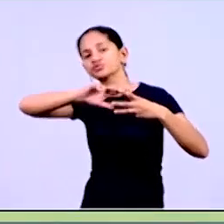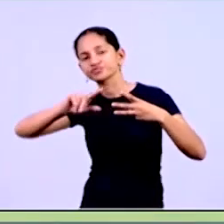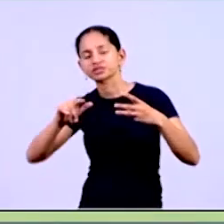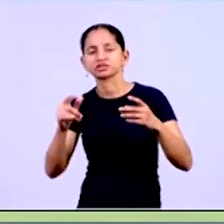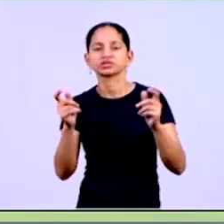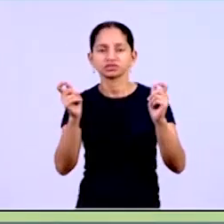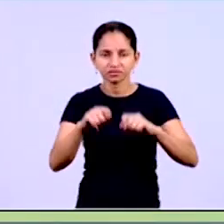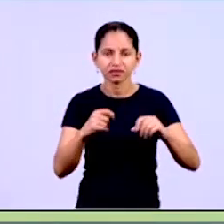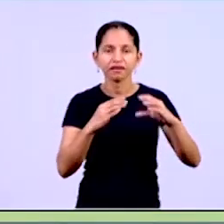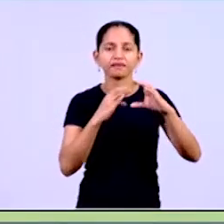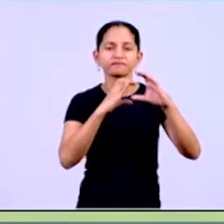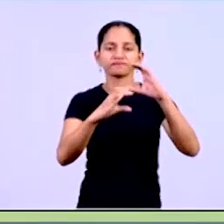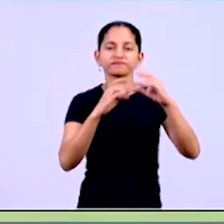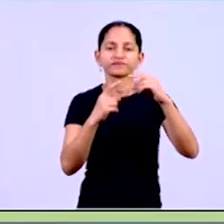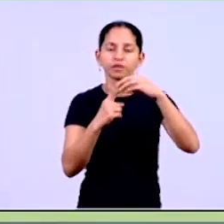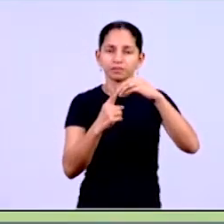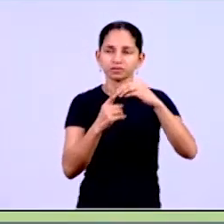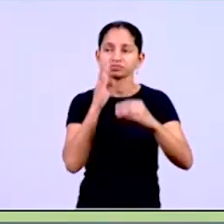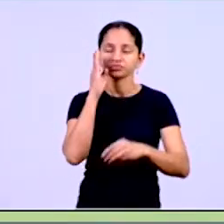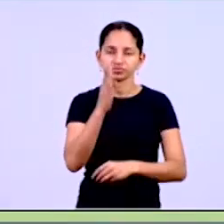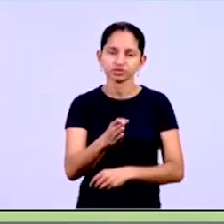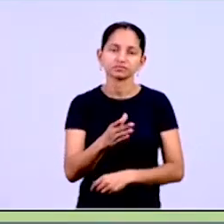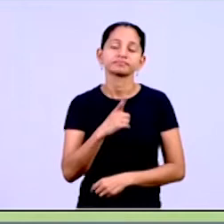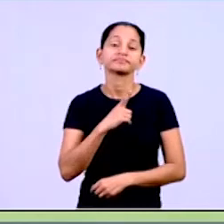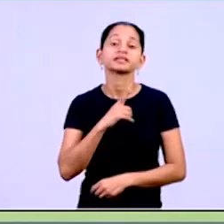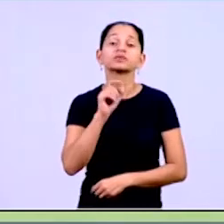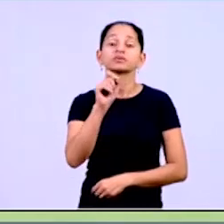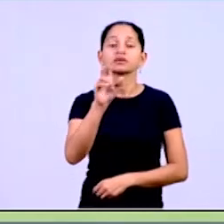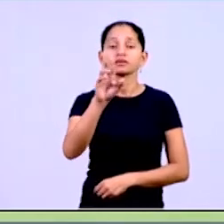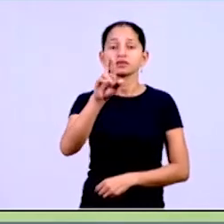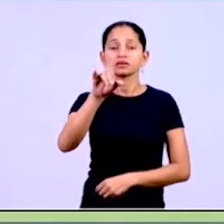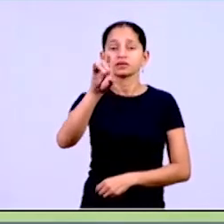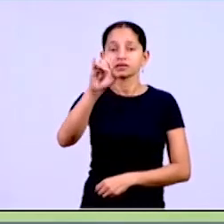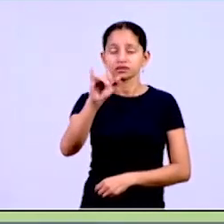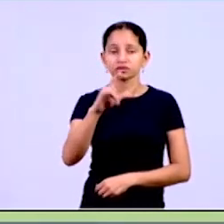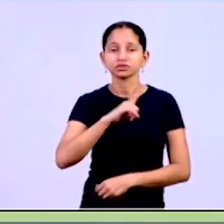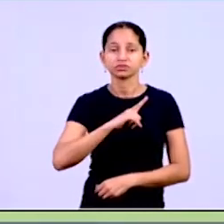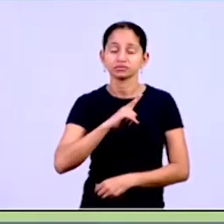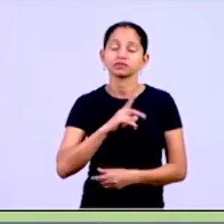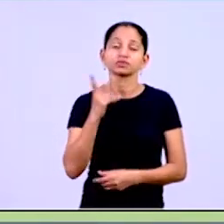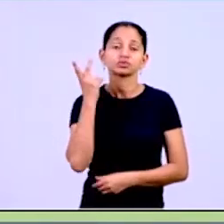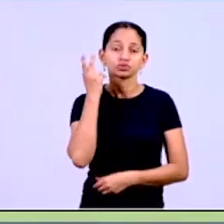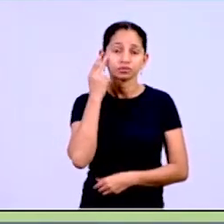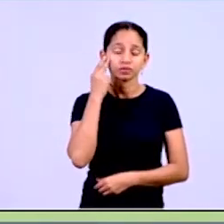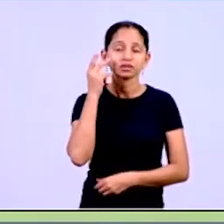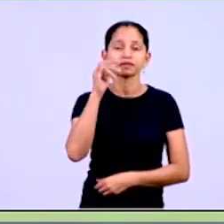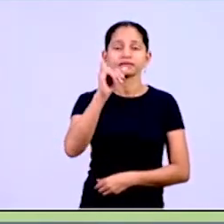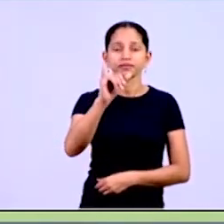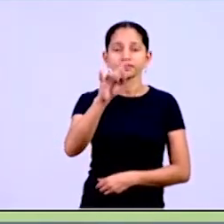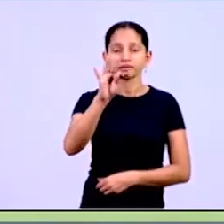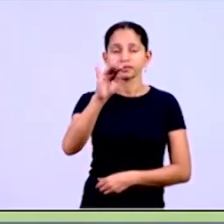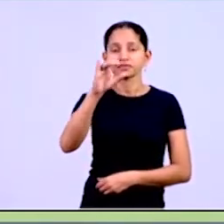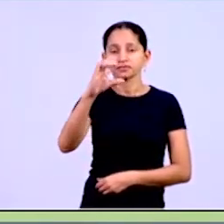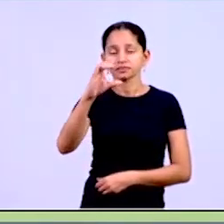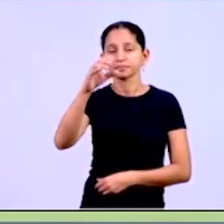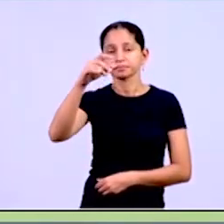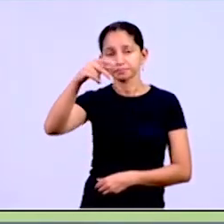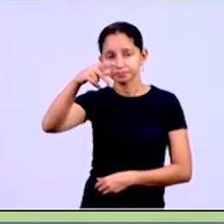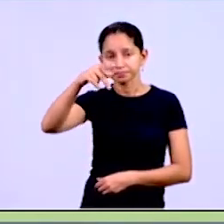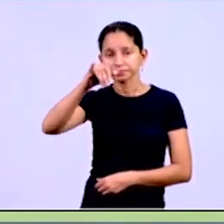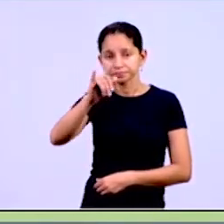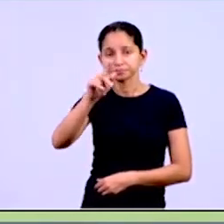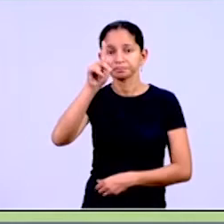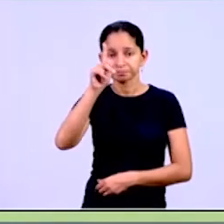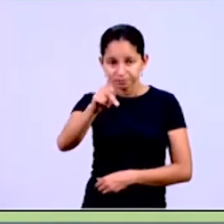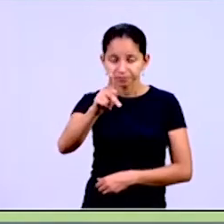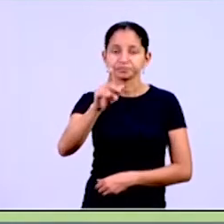transmissão. Para redes de computadores, já comentei que o protocolo padrão é o TCP/IP, só que o TCP/IP,